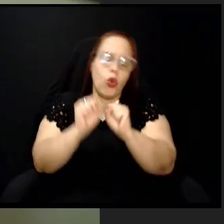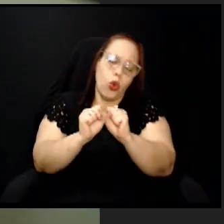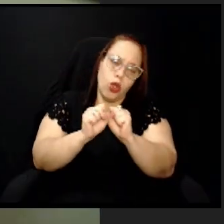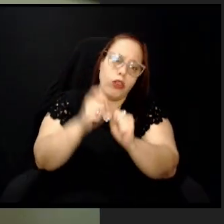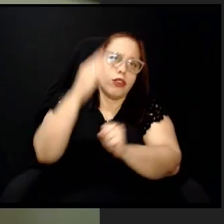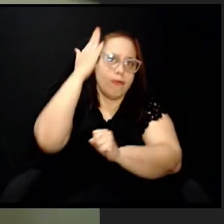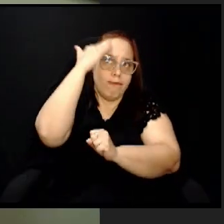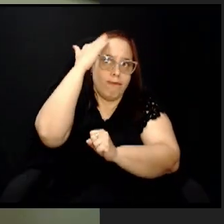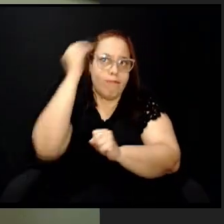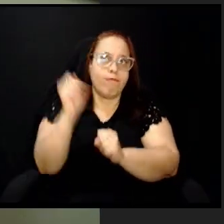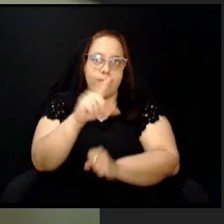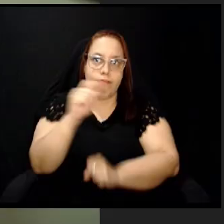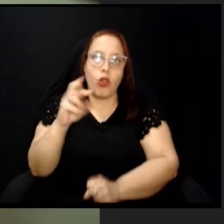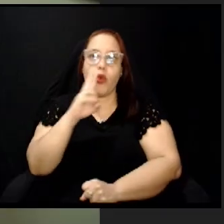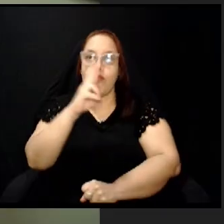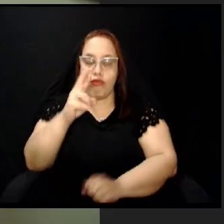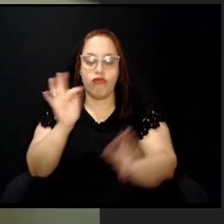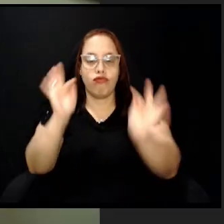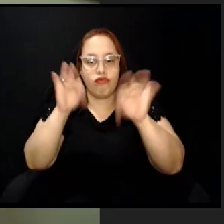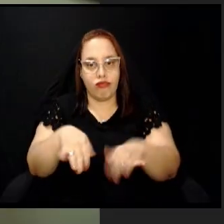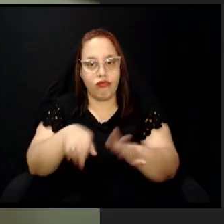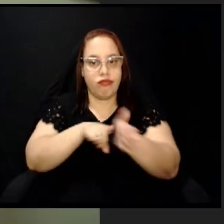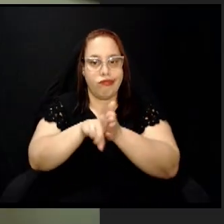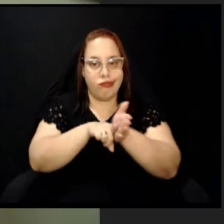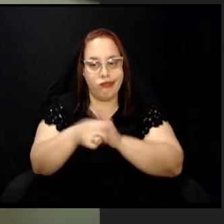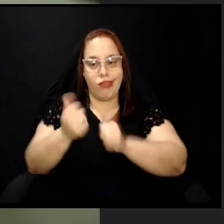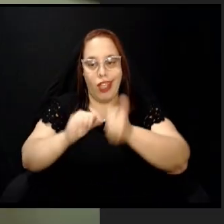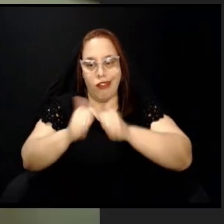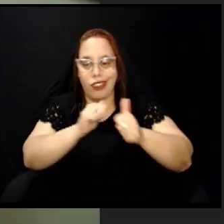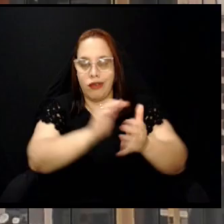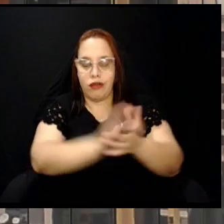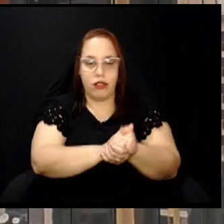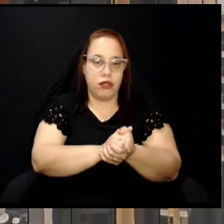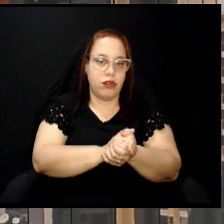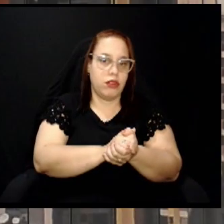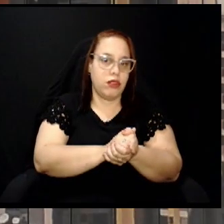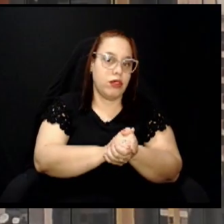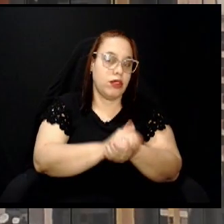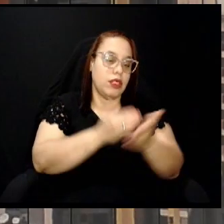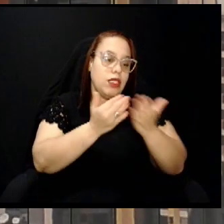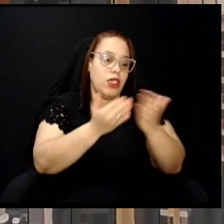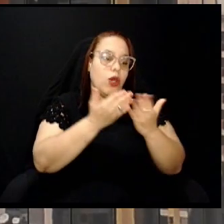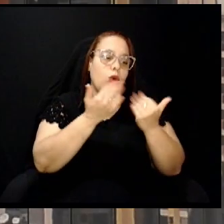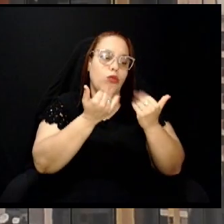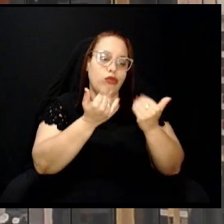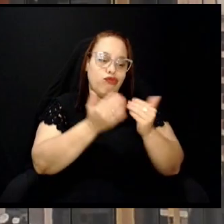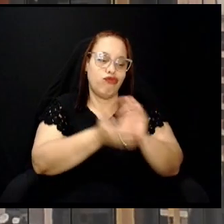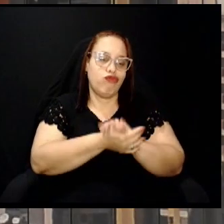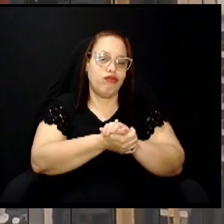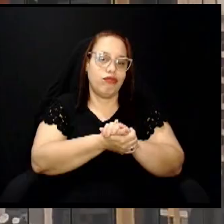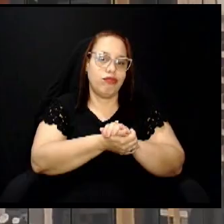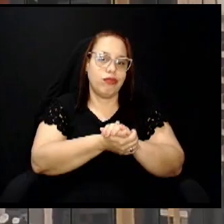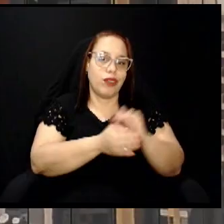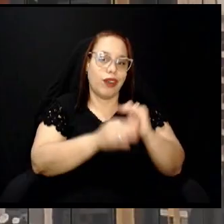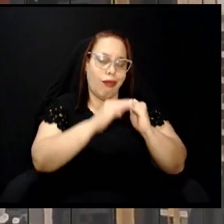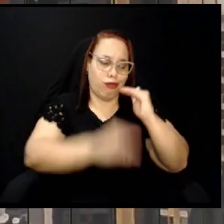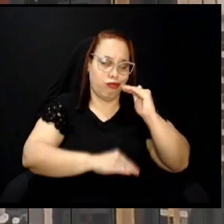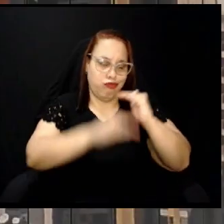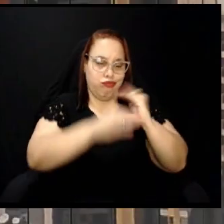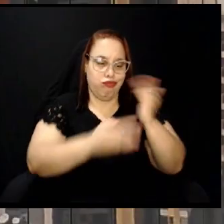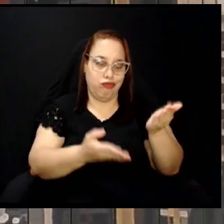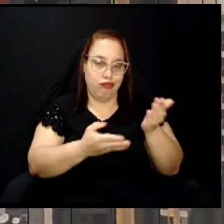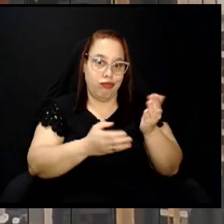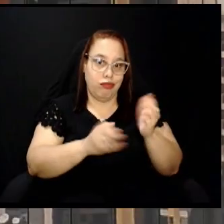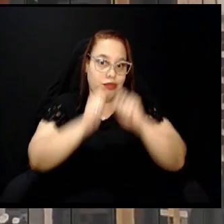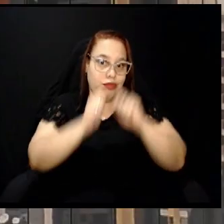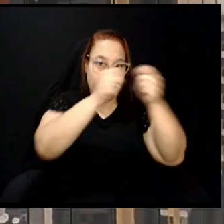só ficar sabendo quando saírem os resultados finais das análises aí. Seria uma competição por comida quase desleal, né? Porque a